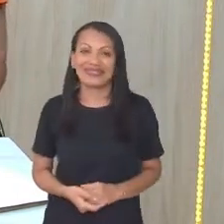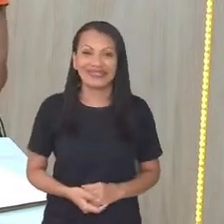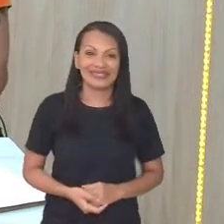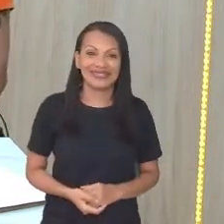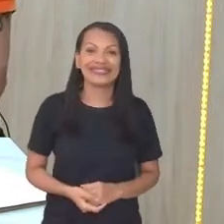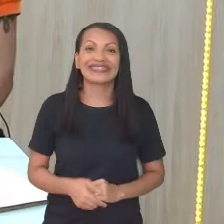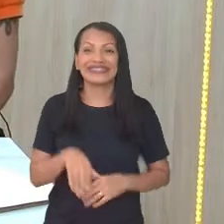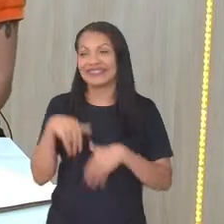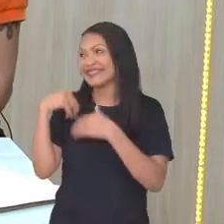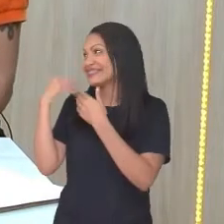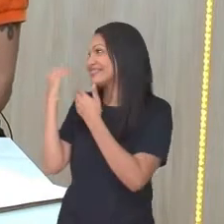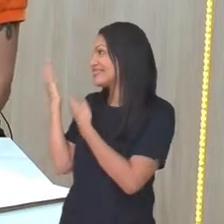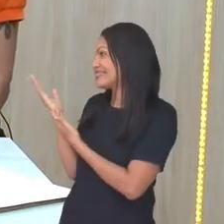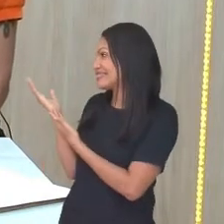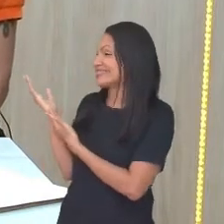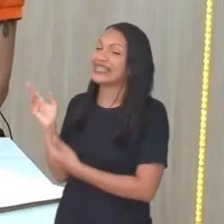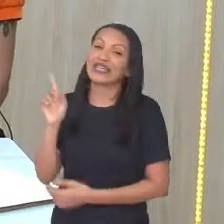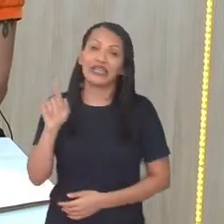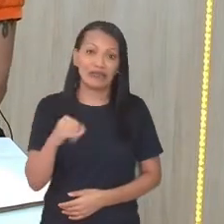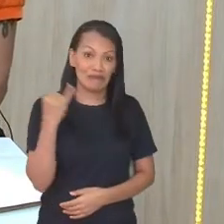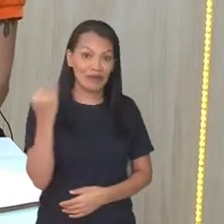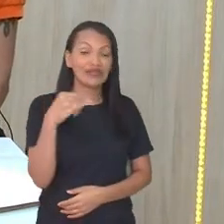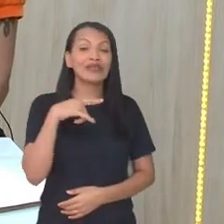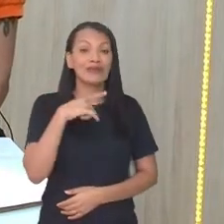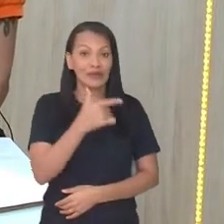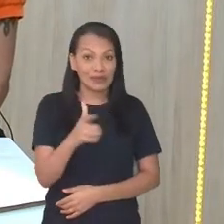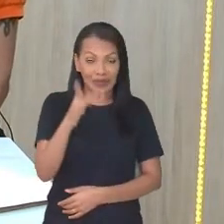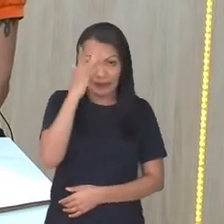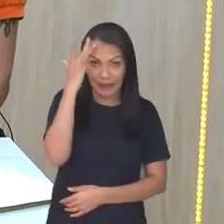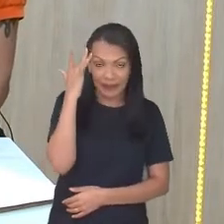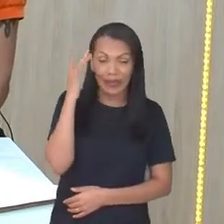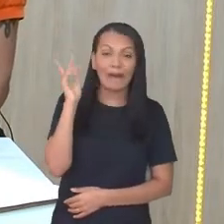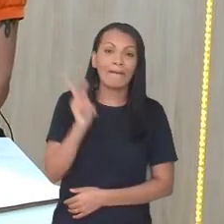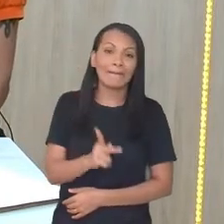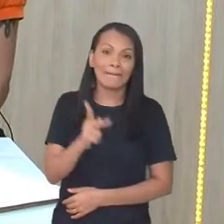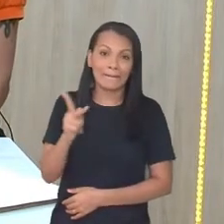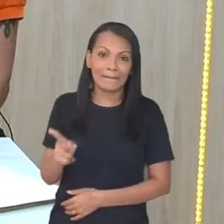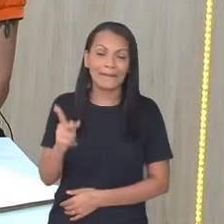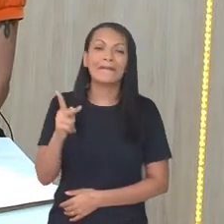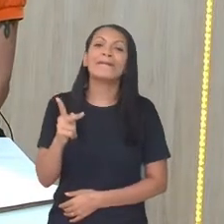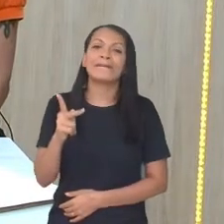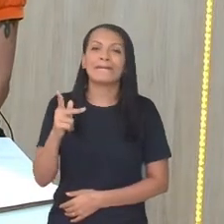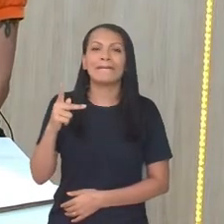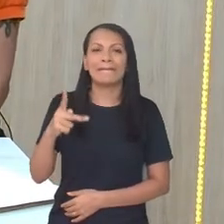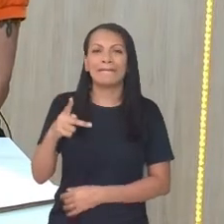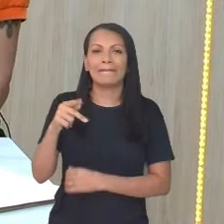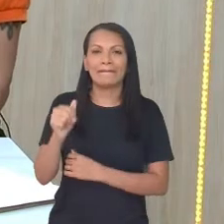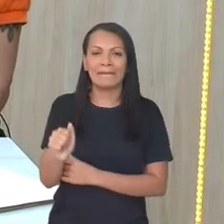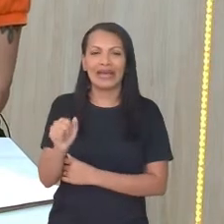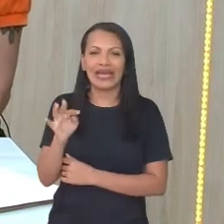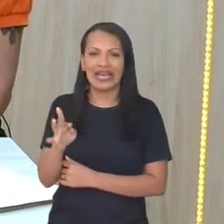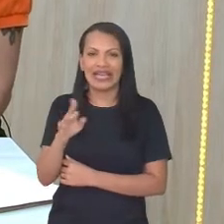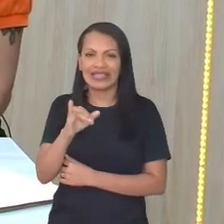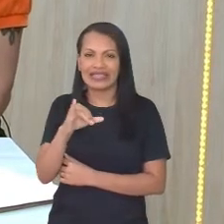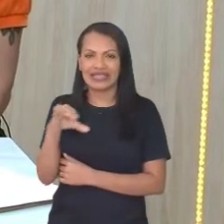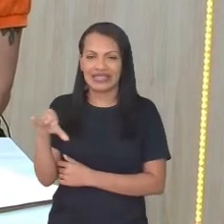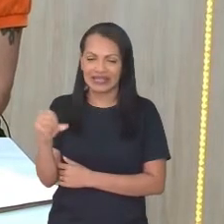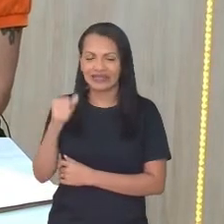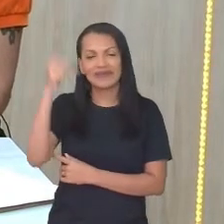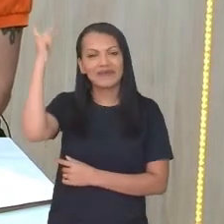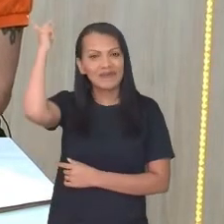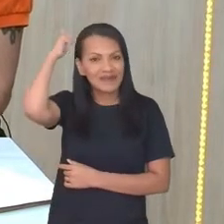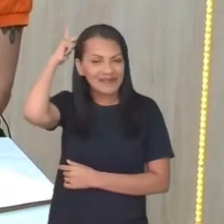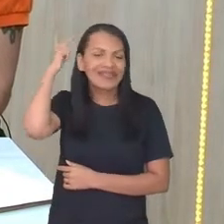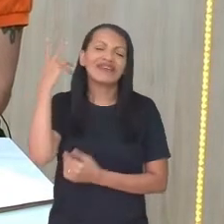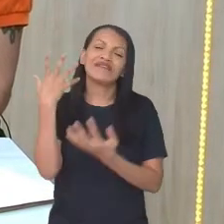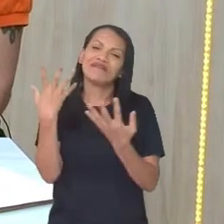por último, mas não menos importante, embora a gente tenha outra pessoa ali, é a professora Patrícia, que vai fazer uma conversa aqui com